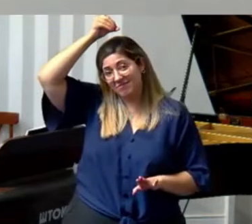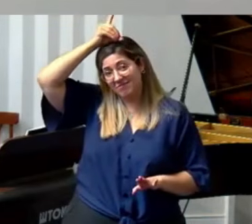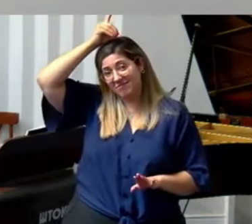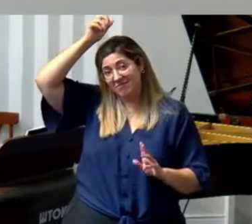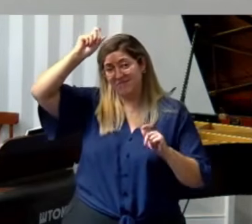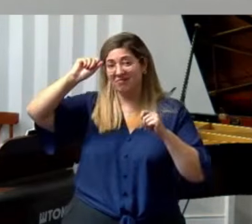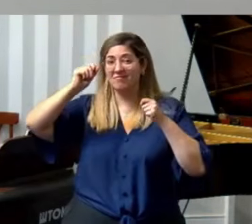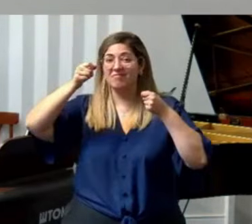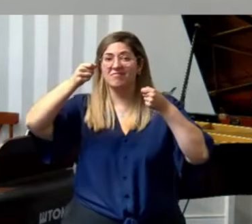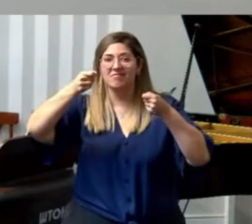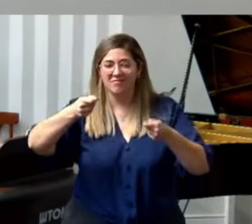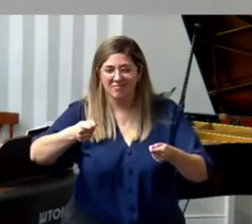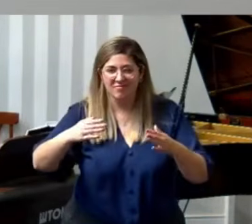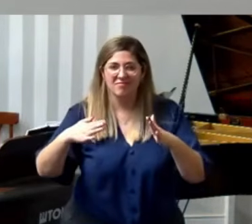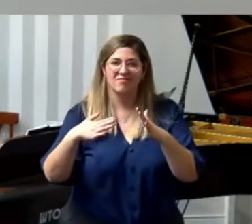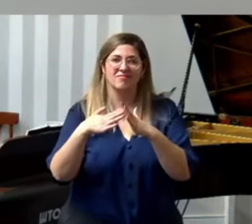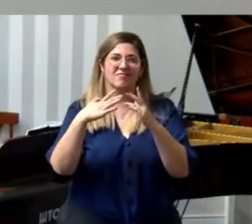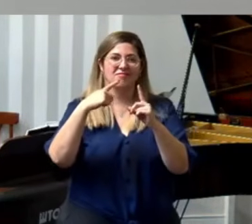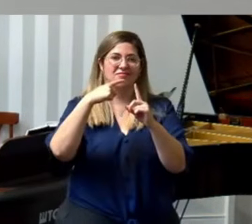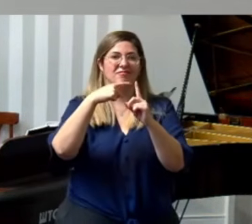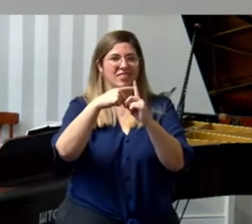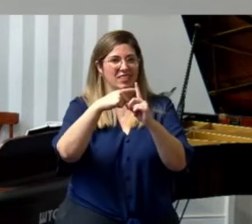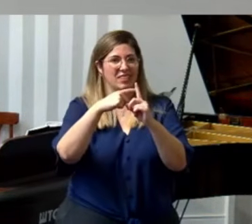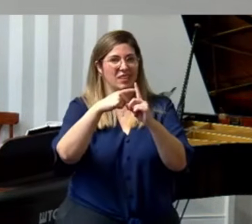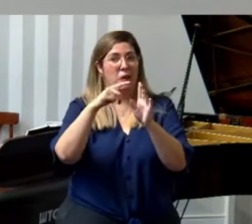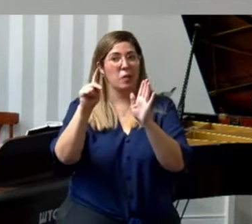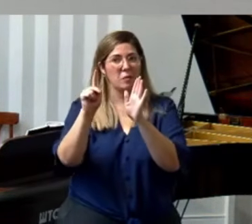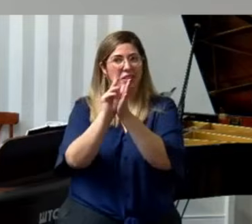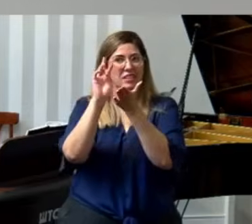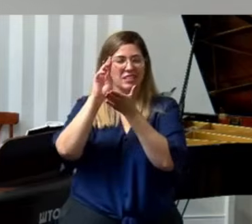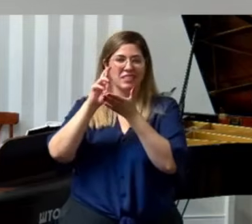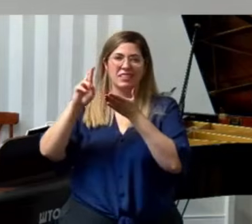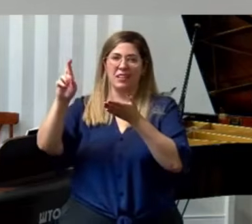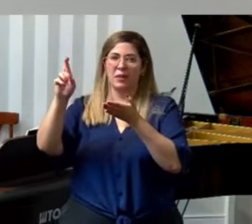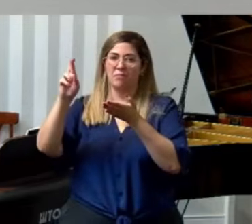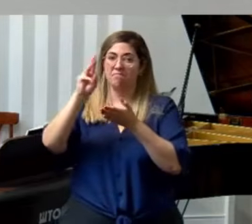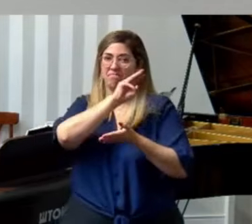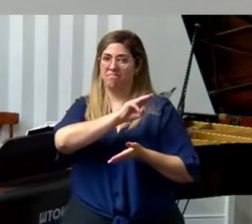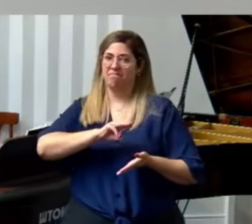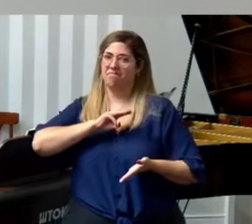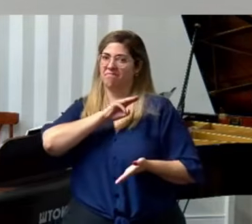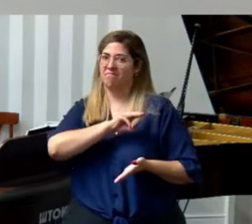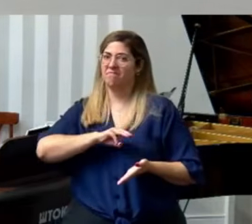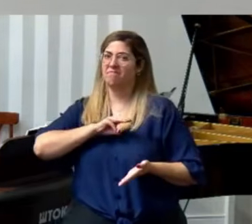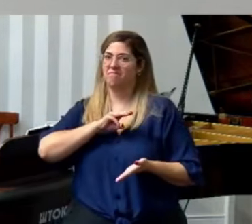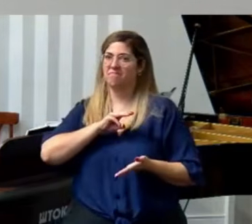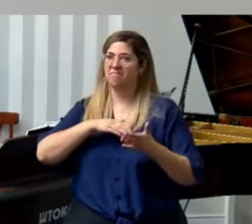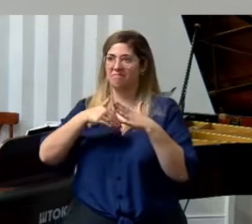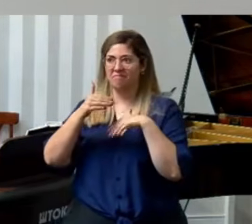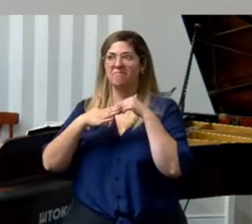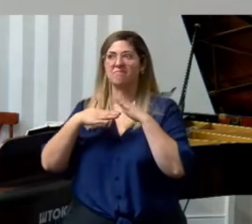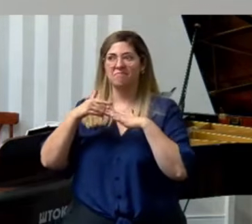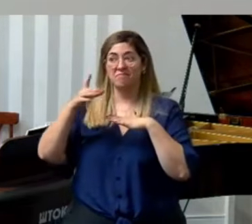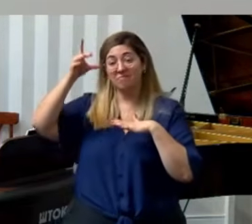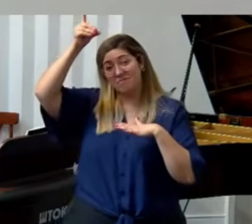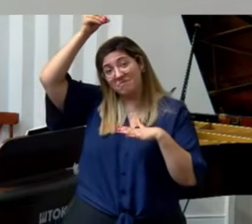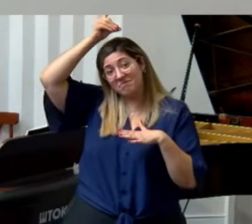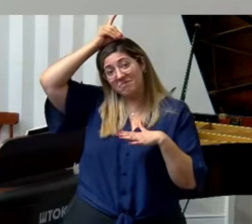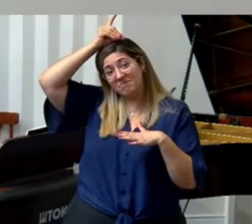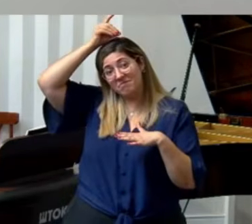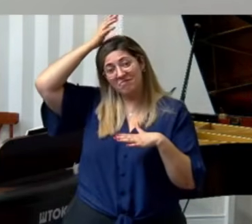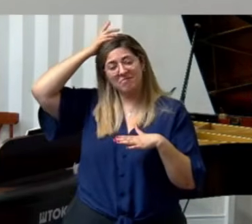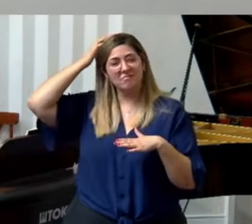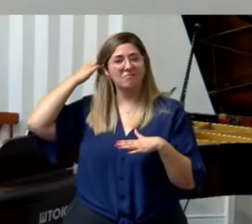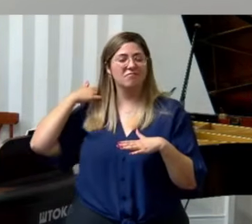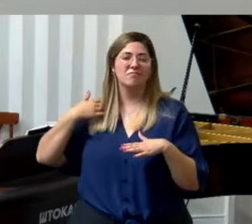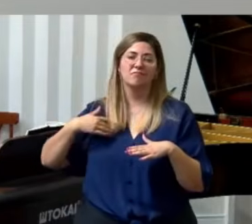igreja, para que a sua igreja cumpra a sua missão. E esses dons que o Senhor nos dá,